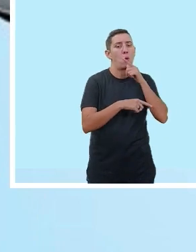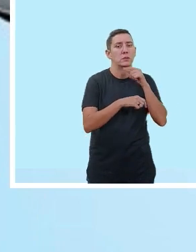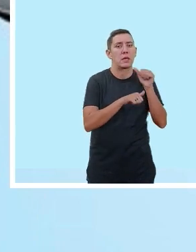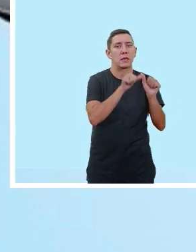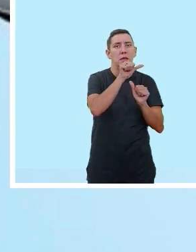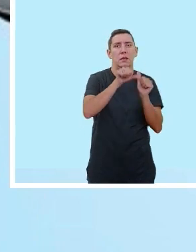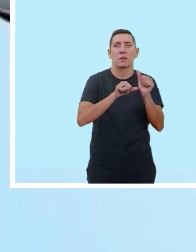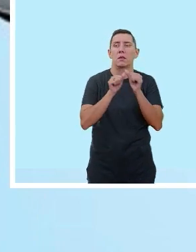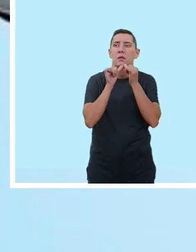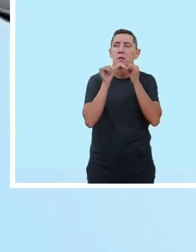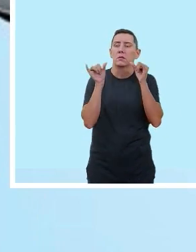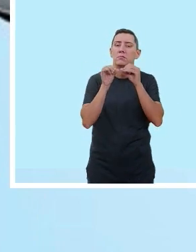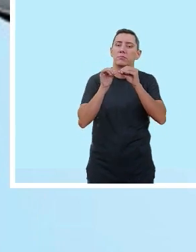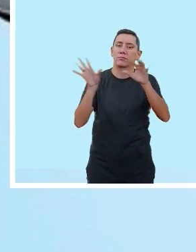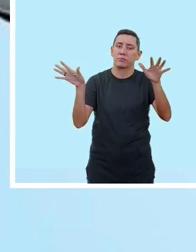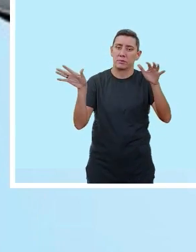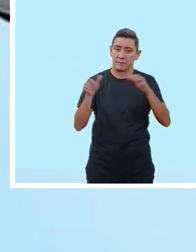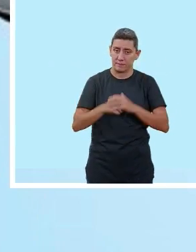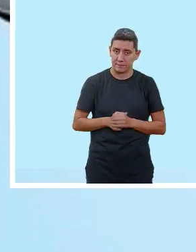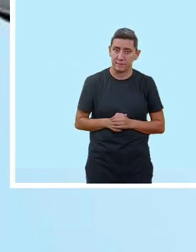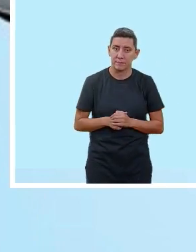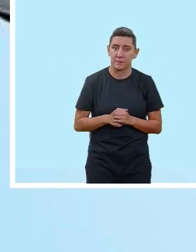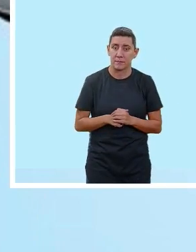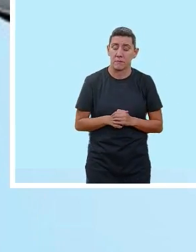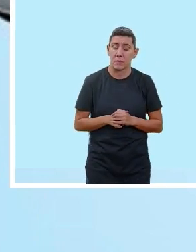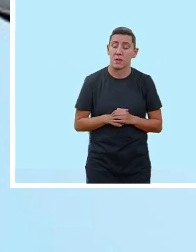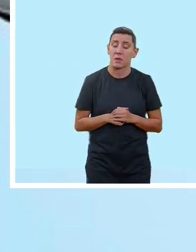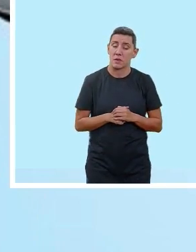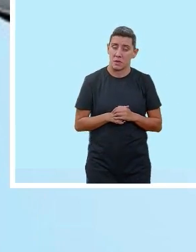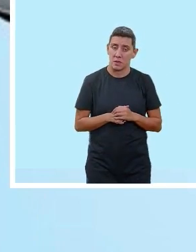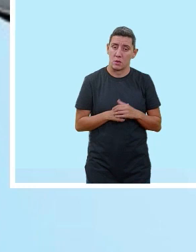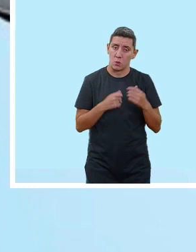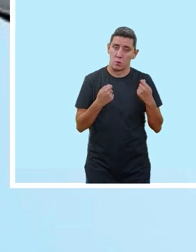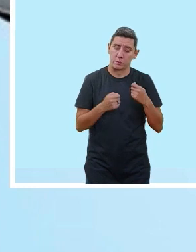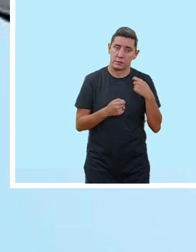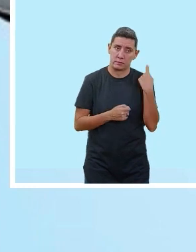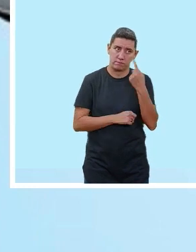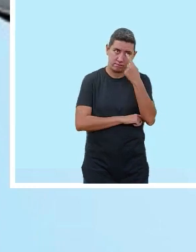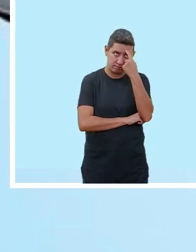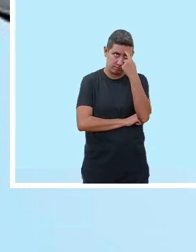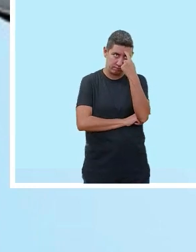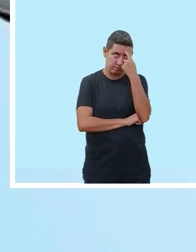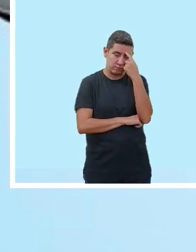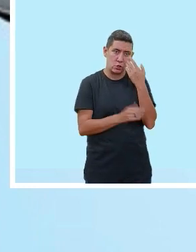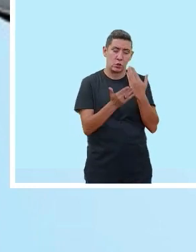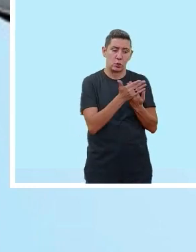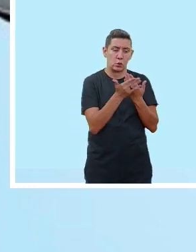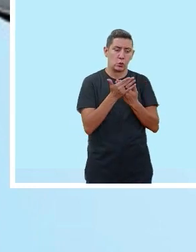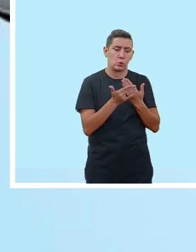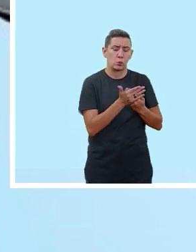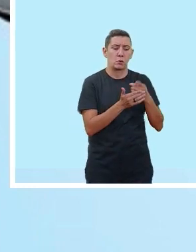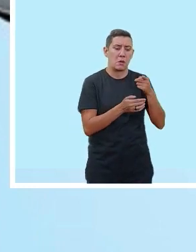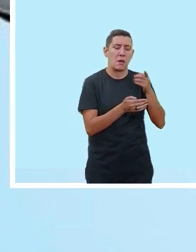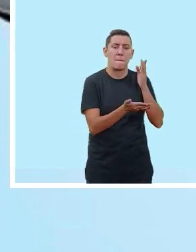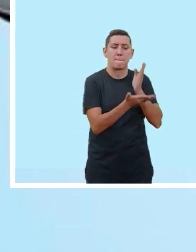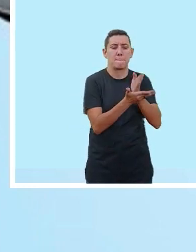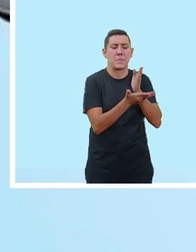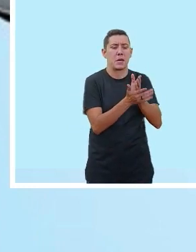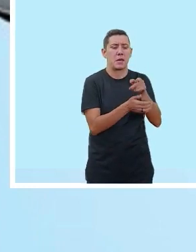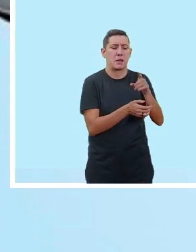essa energia elétrica que ela vai ser gerada, ela venha de fontes renováveis,